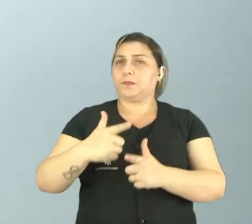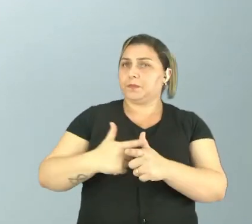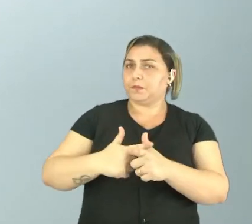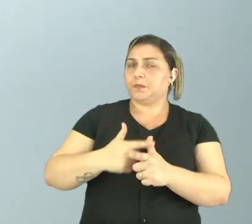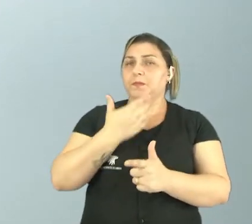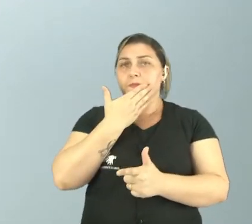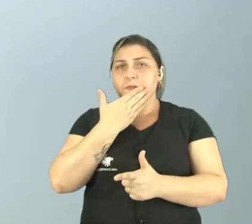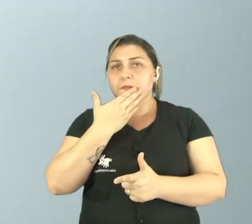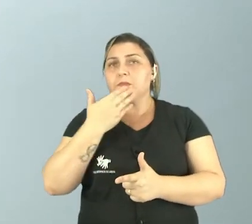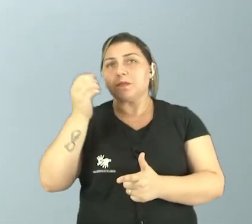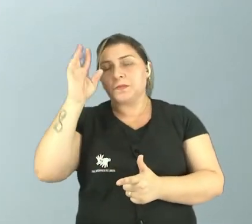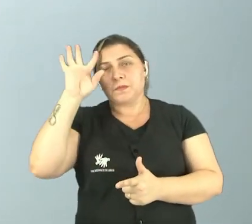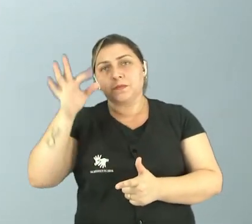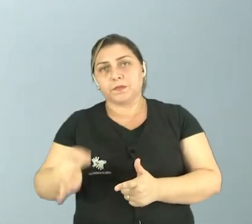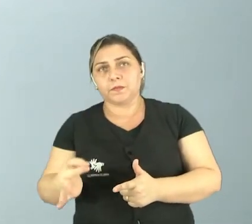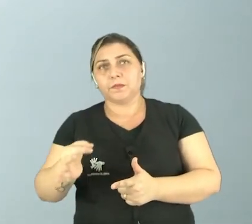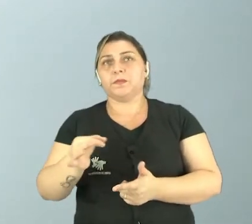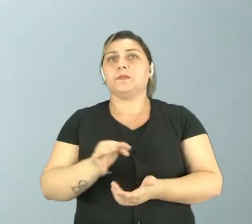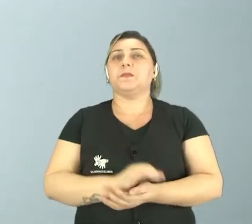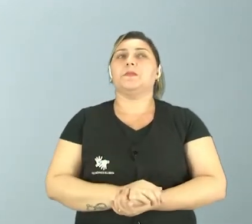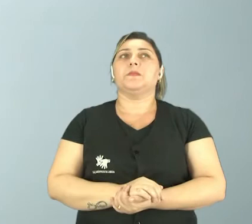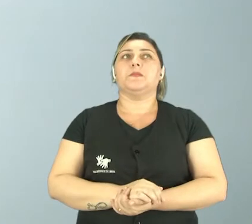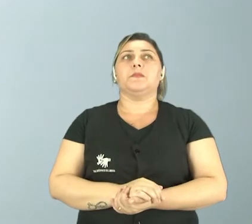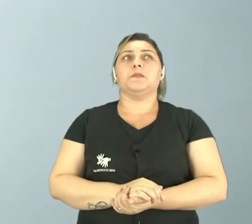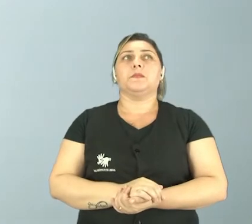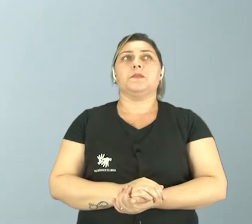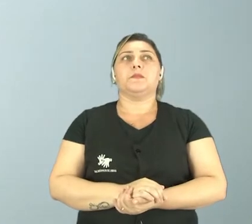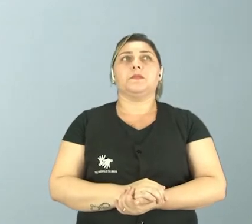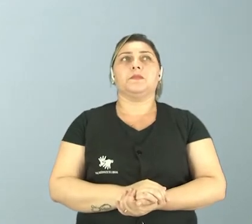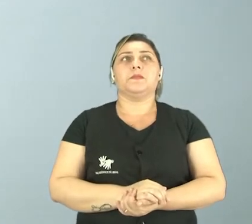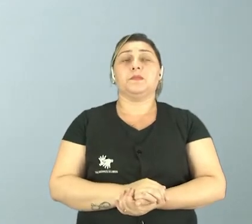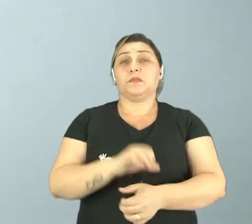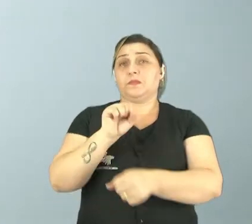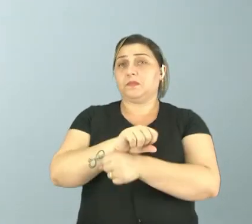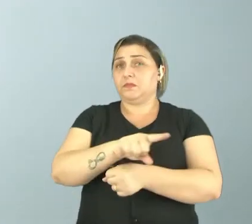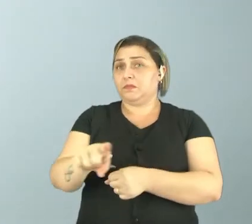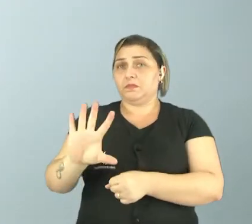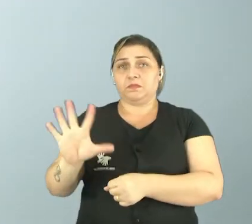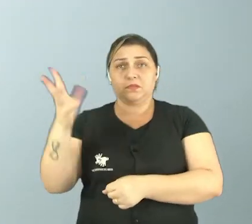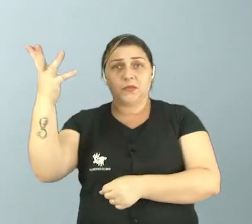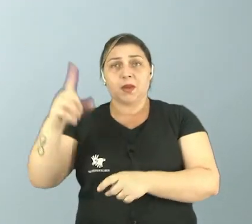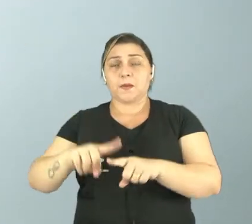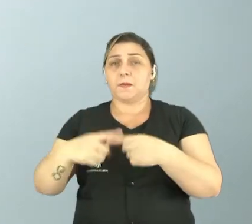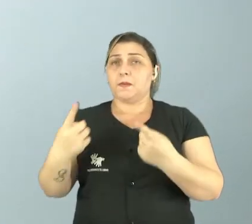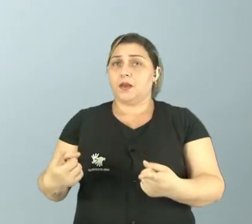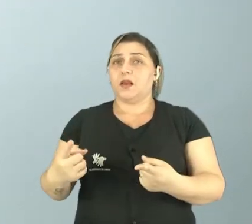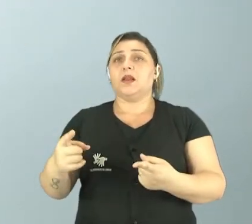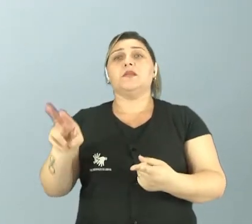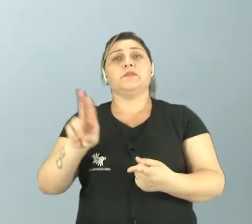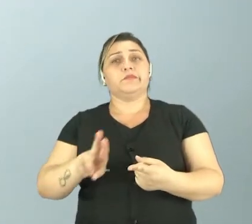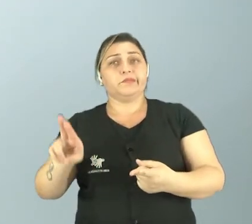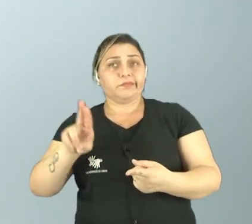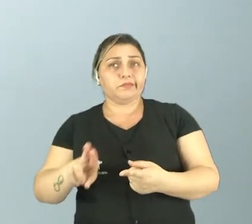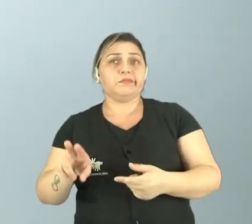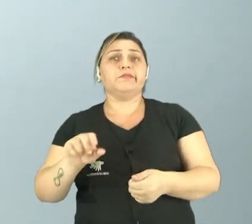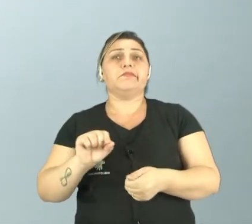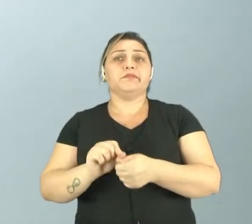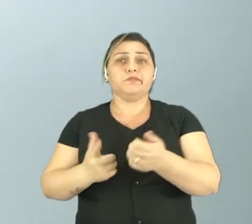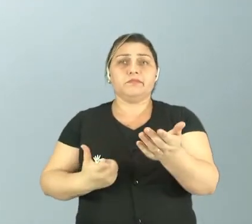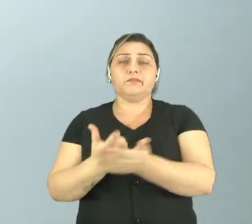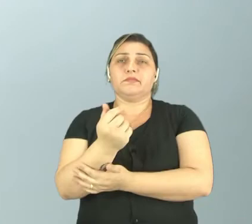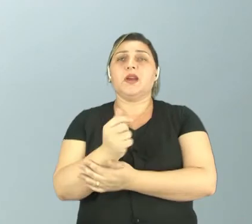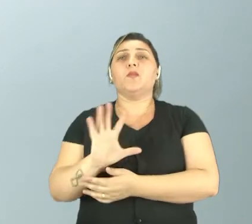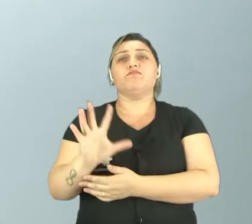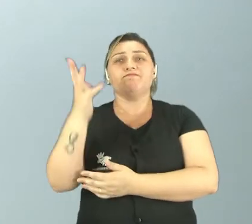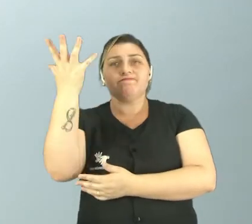problemas resolvidos, seus hipotéticos problemas. Espero que vocês nunca passem por isso. Mas quem consome e vai fazer uma compra, geralmente é